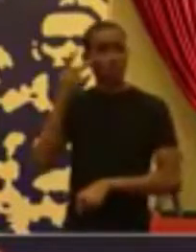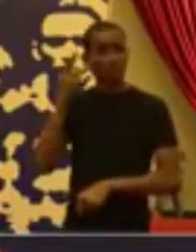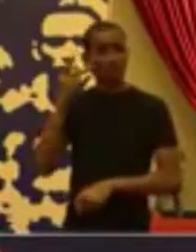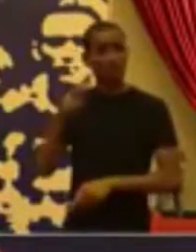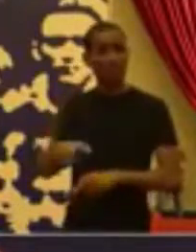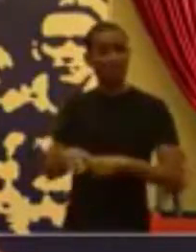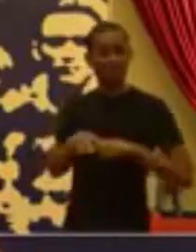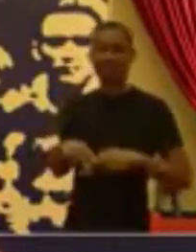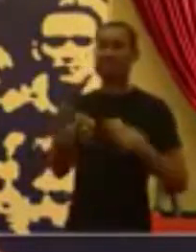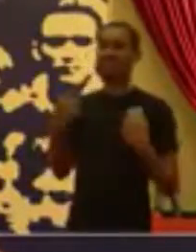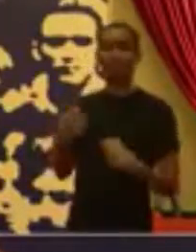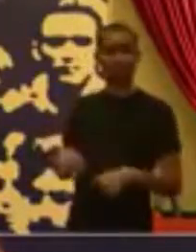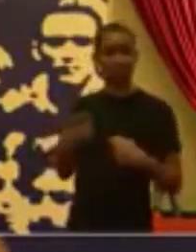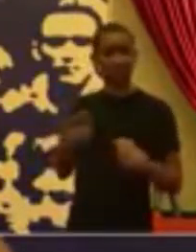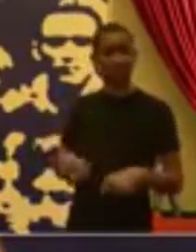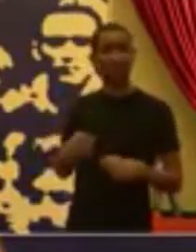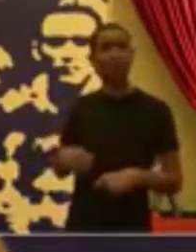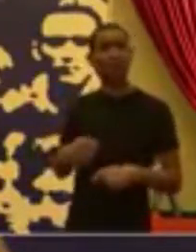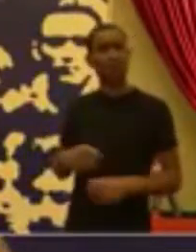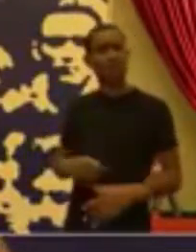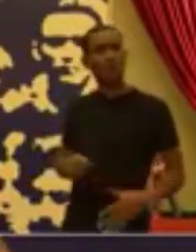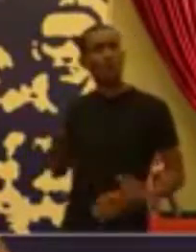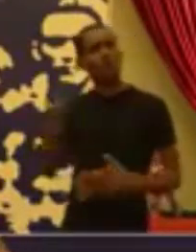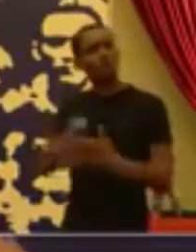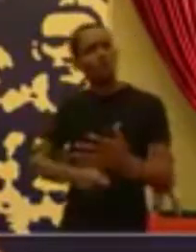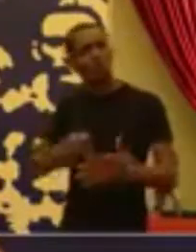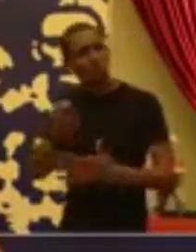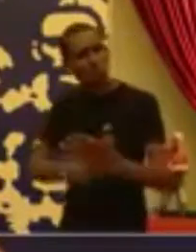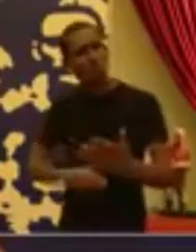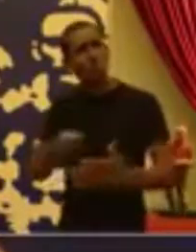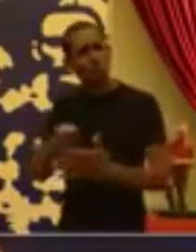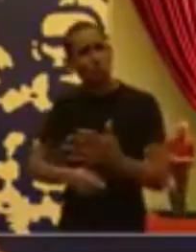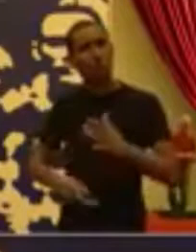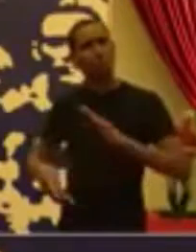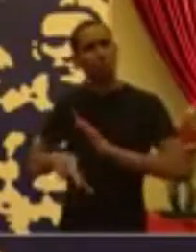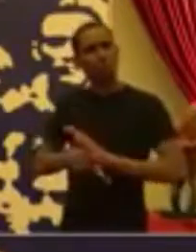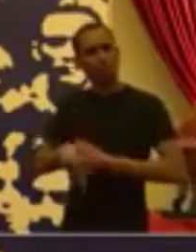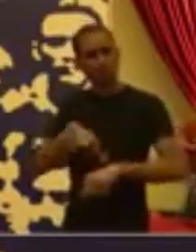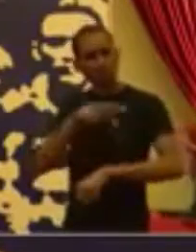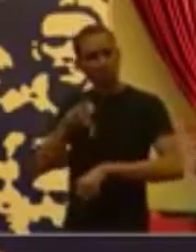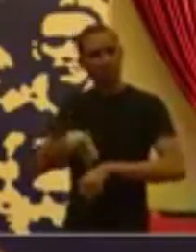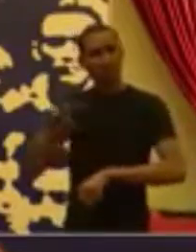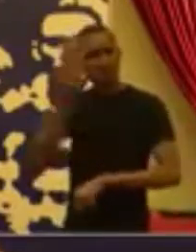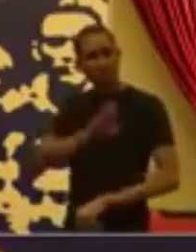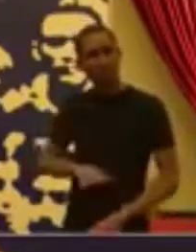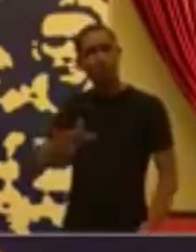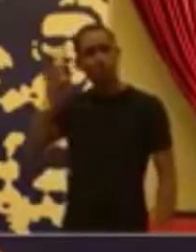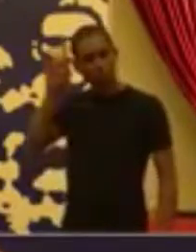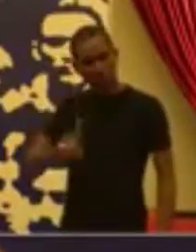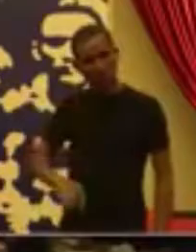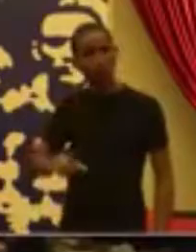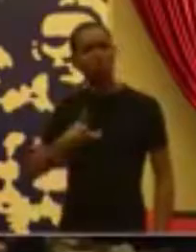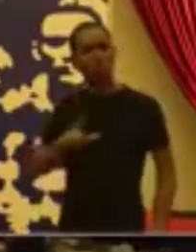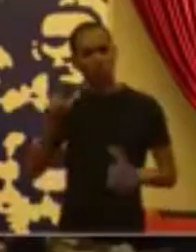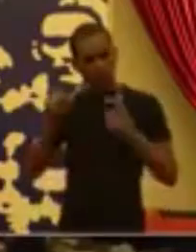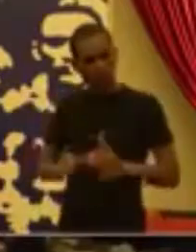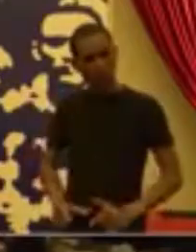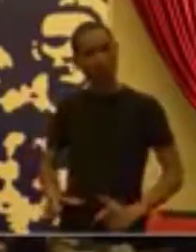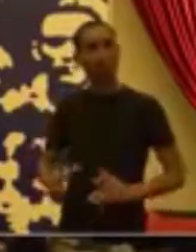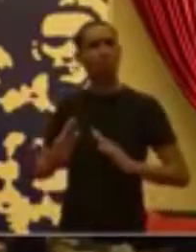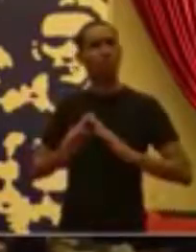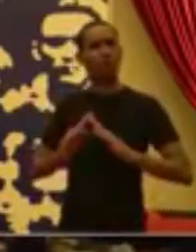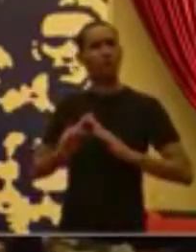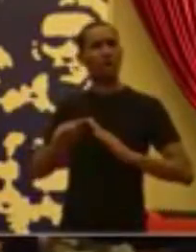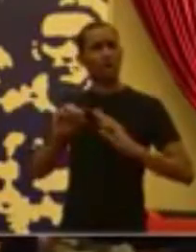me adentro, me acampo em uma luta, que é uma luta pela nação brasileira, pelo direito de ter onde morar. E digo que eu